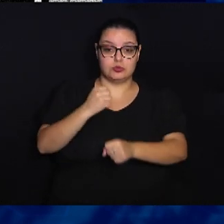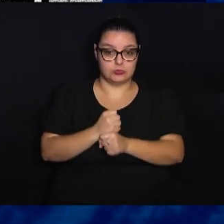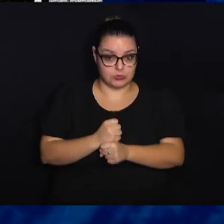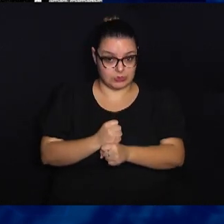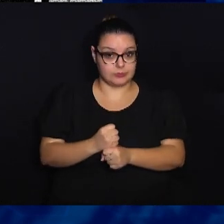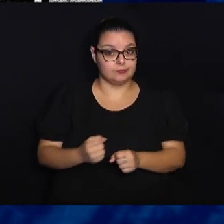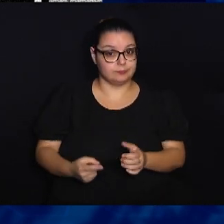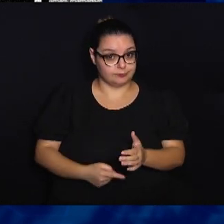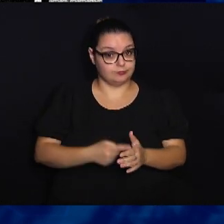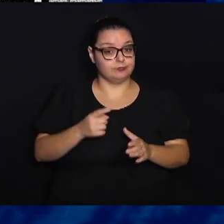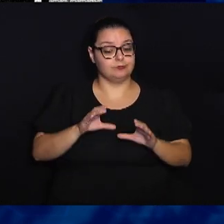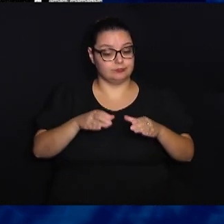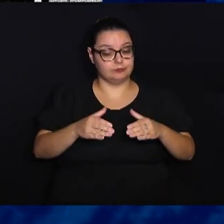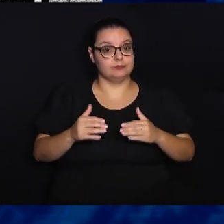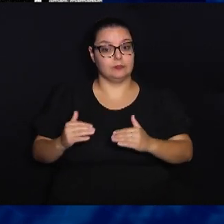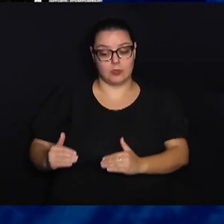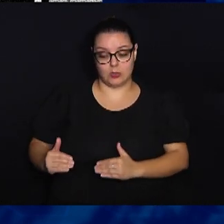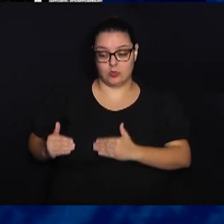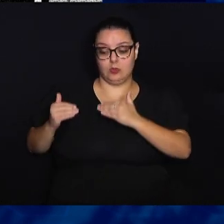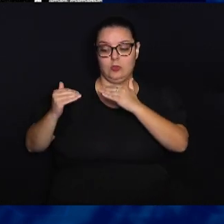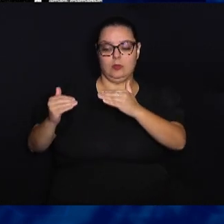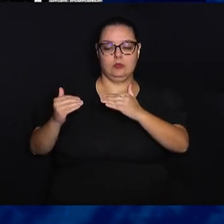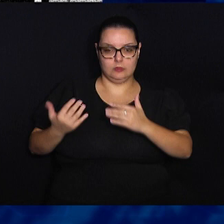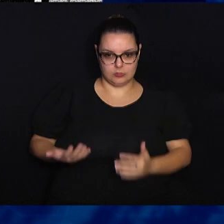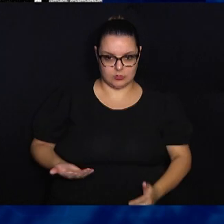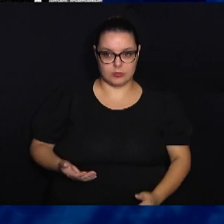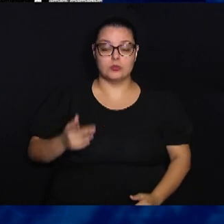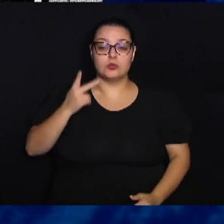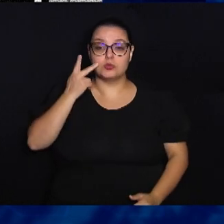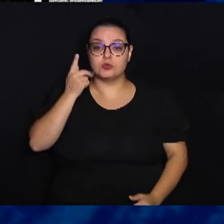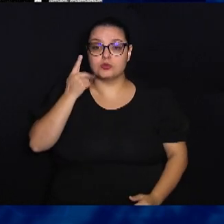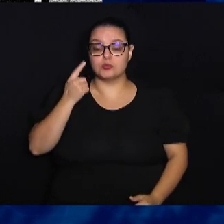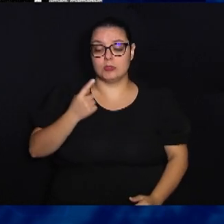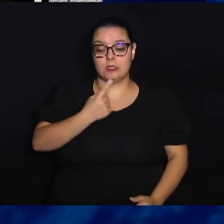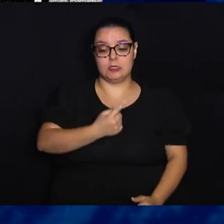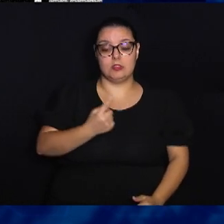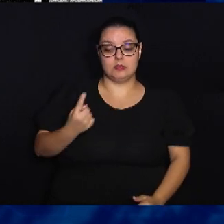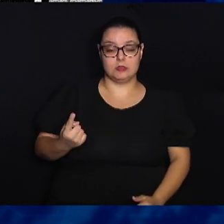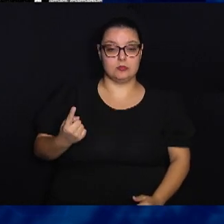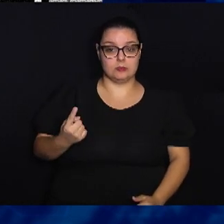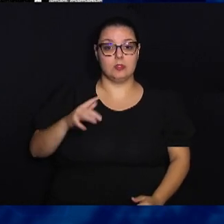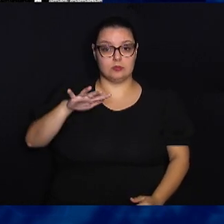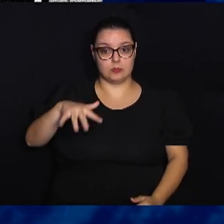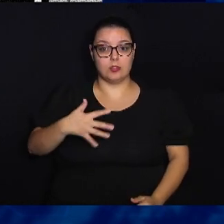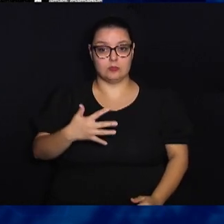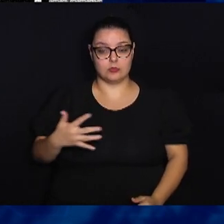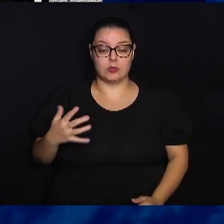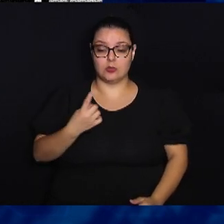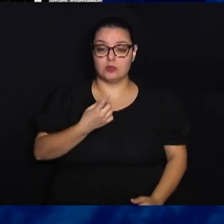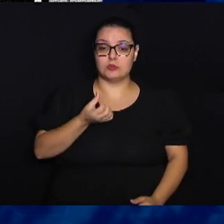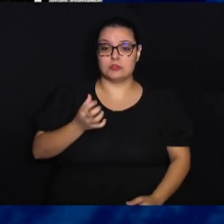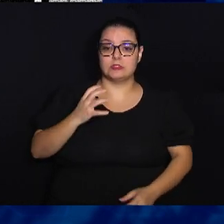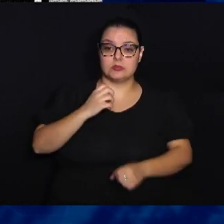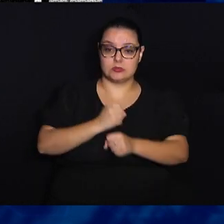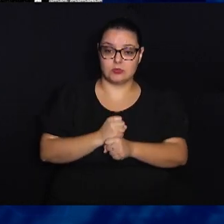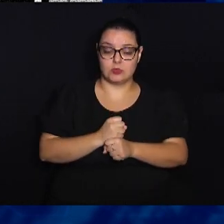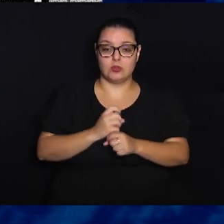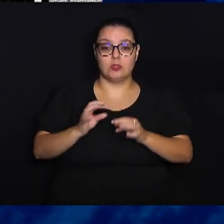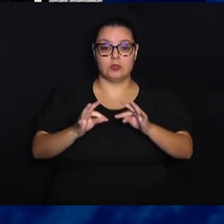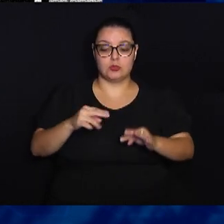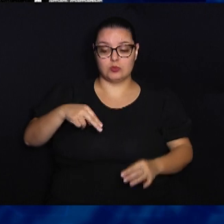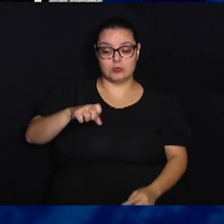Este reconhecimento é um marco significativo na minha trajetória e um reflexo de todos os esforços, sacrifícios e momentos de alegria